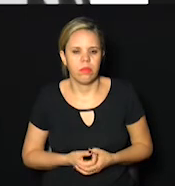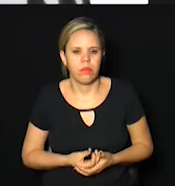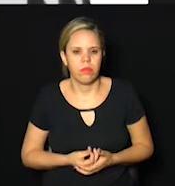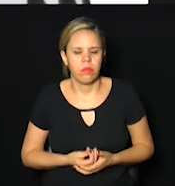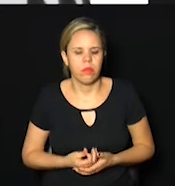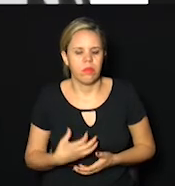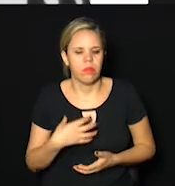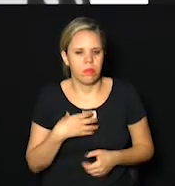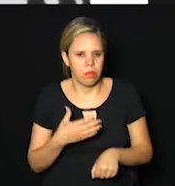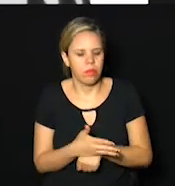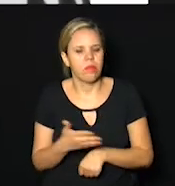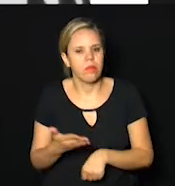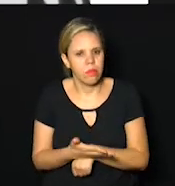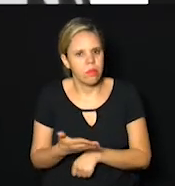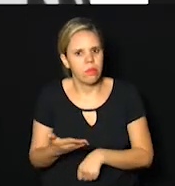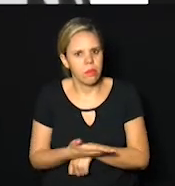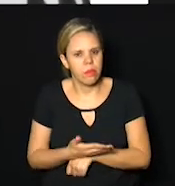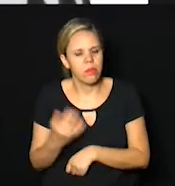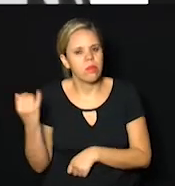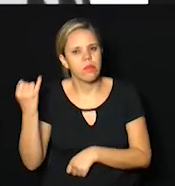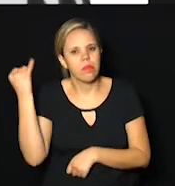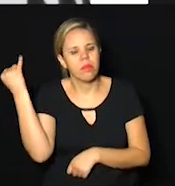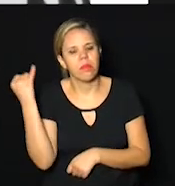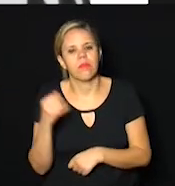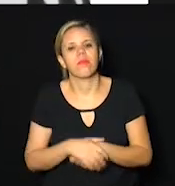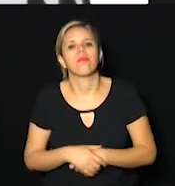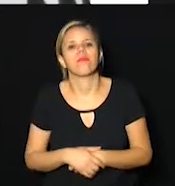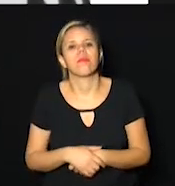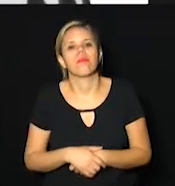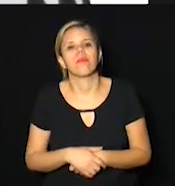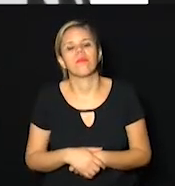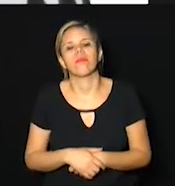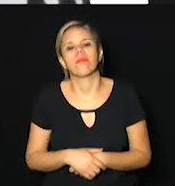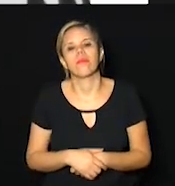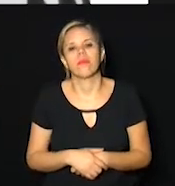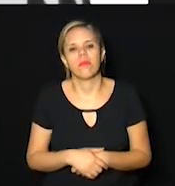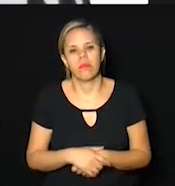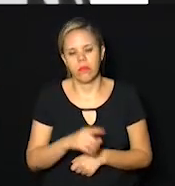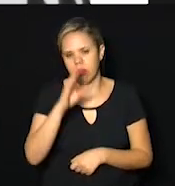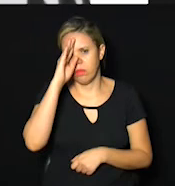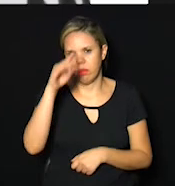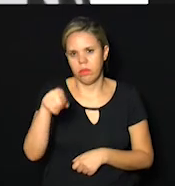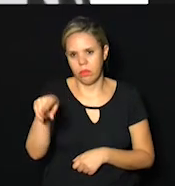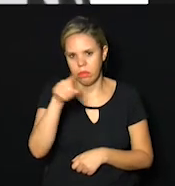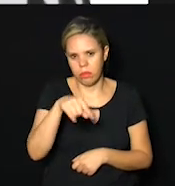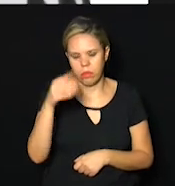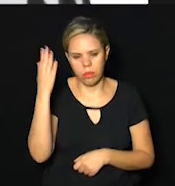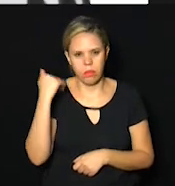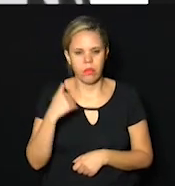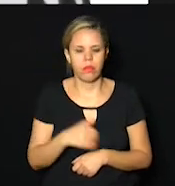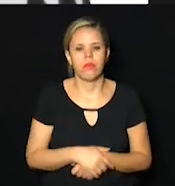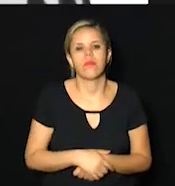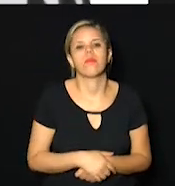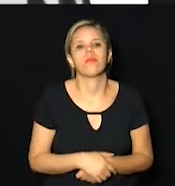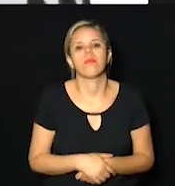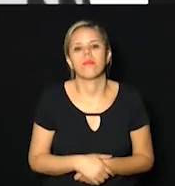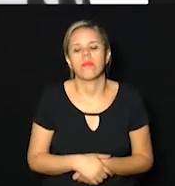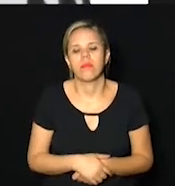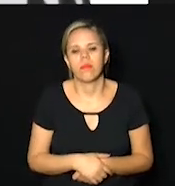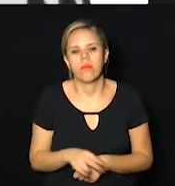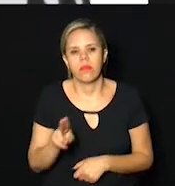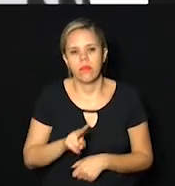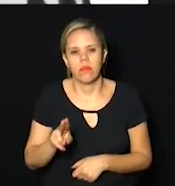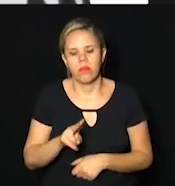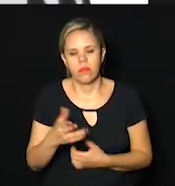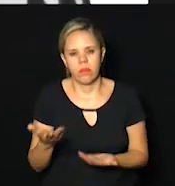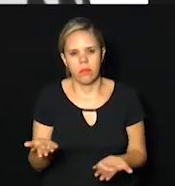sente participante, ele se sente importante no processo político. Então, é fundamental que você saiba como utilizá-lo dessa